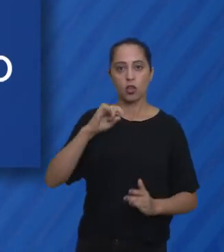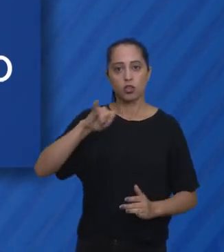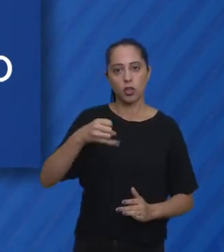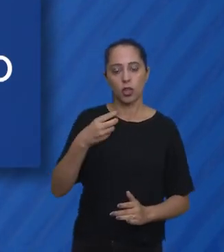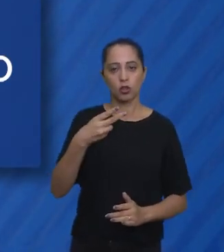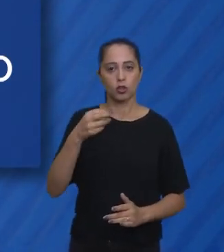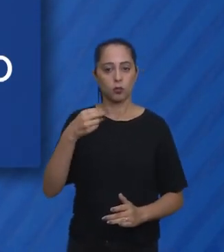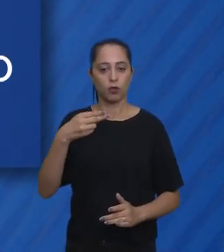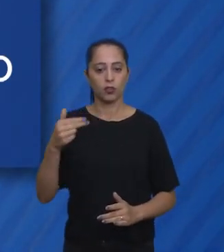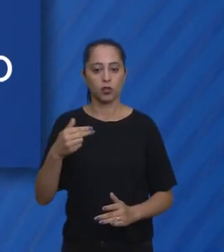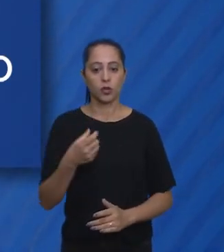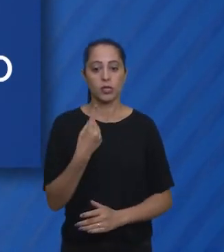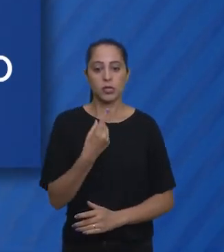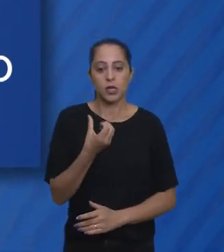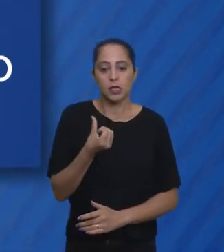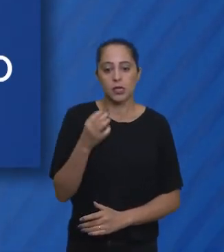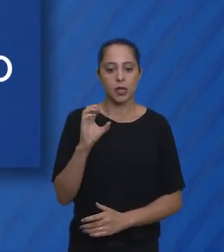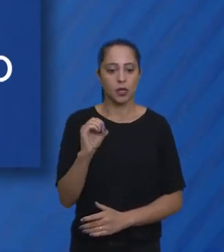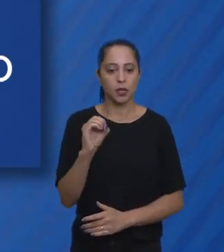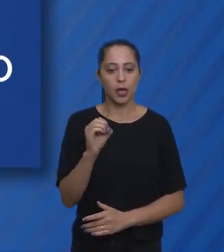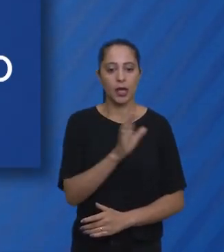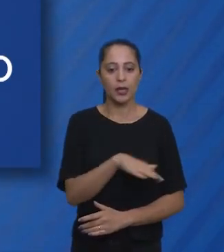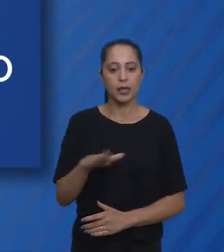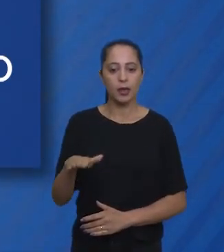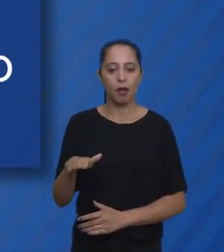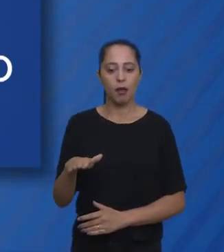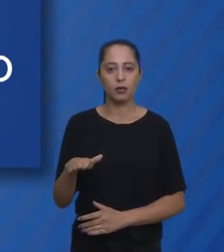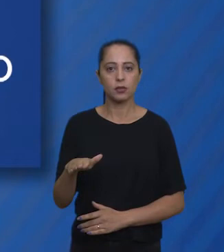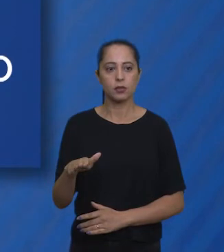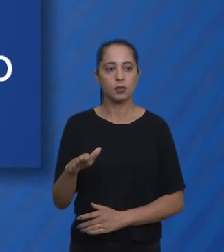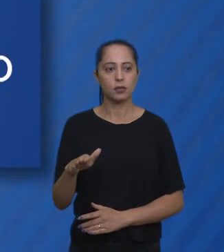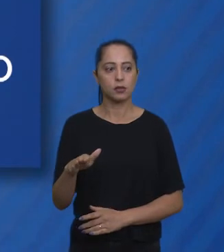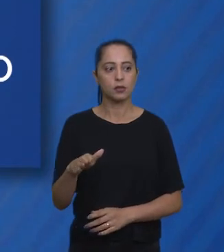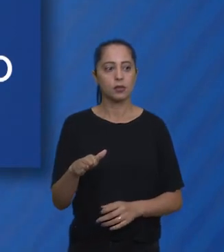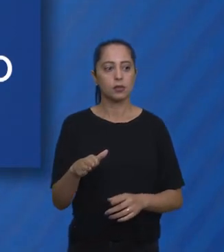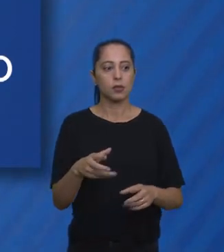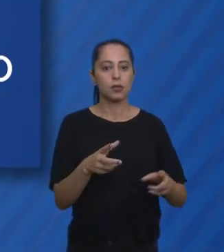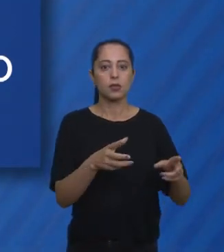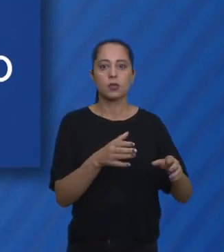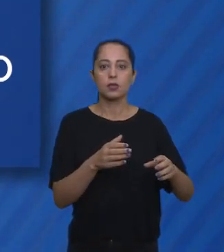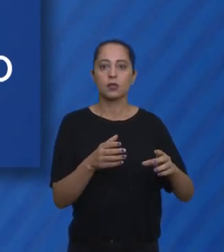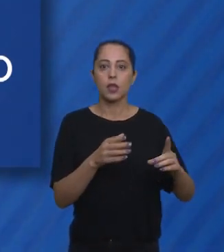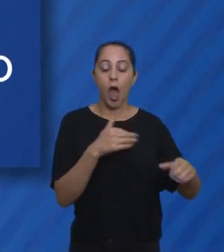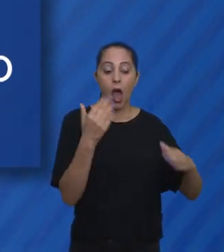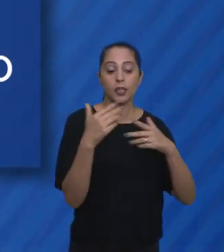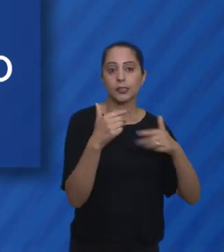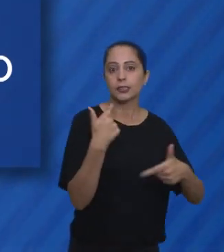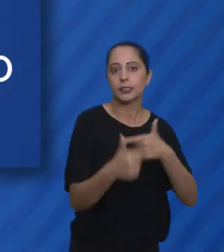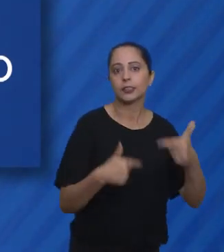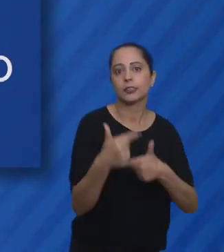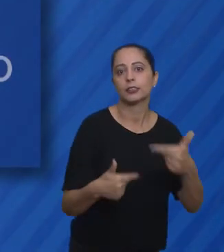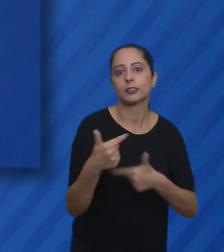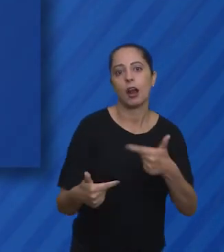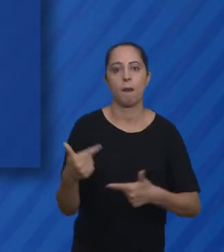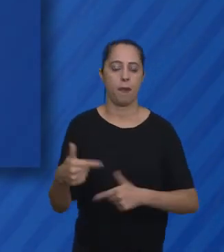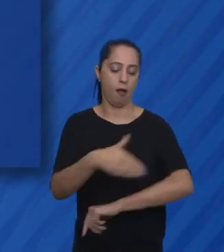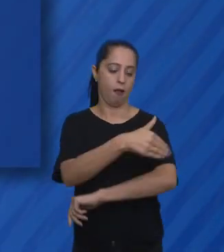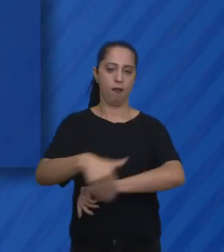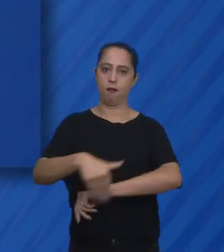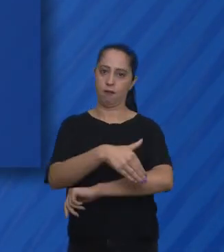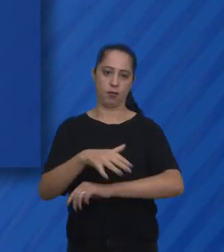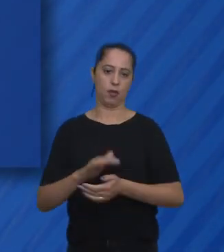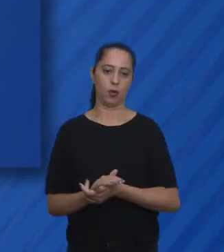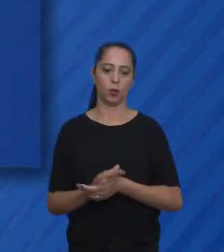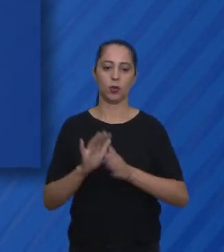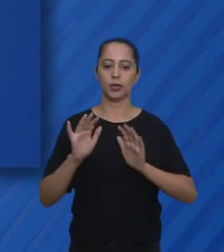2022, 160 crianças e adolescentes foram identificadas em situação de trabalho na cidade.